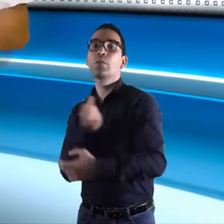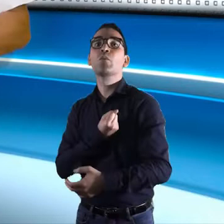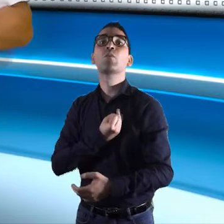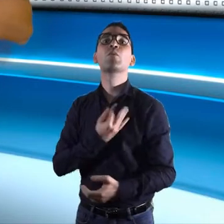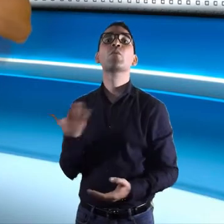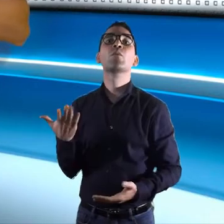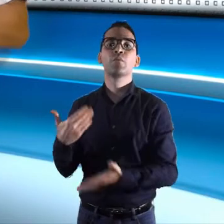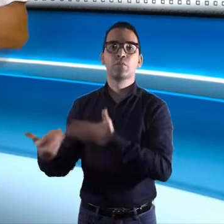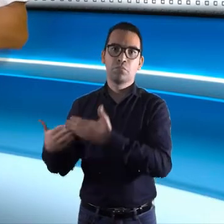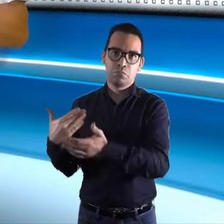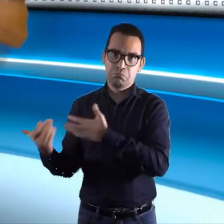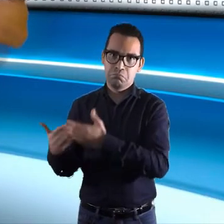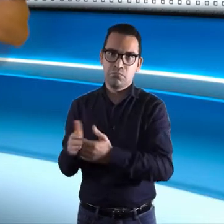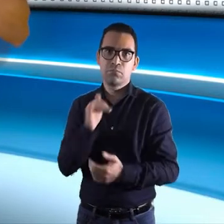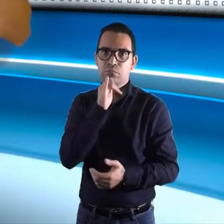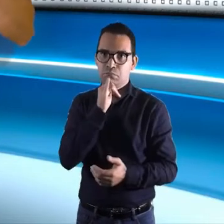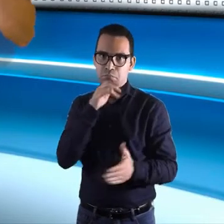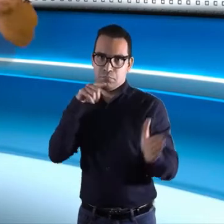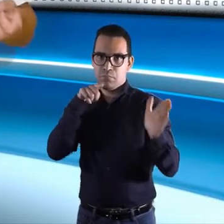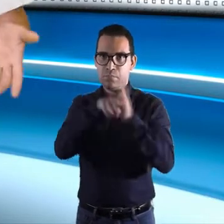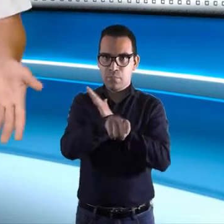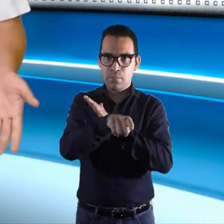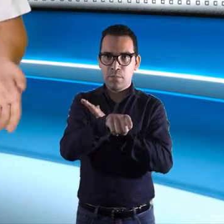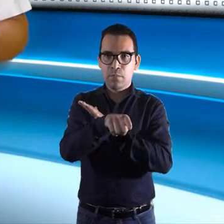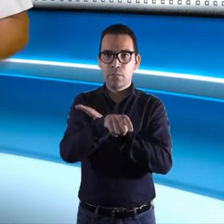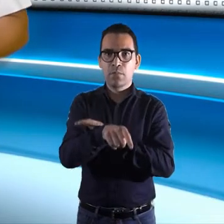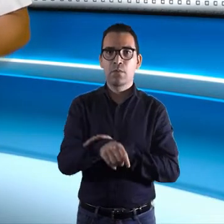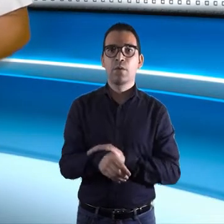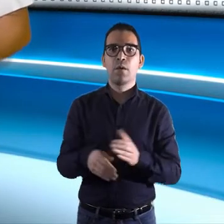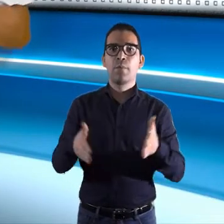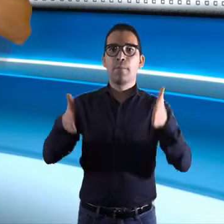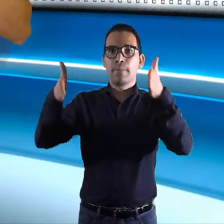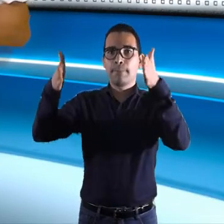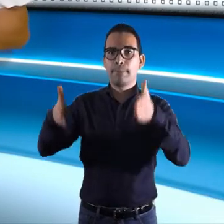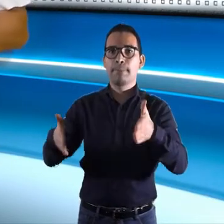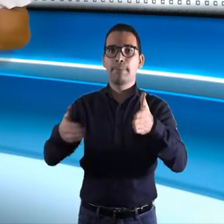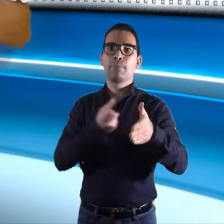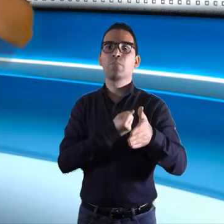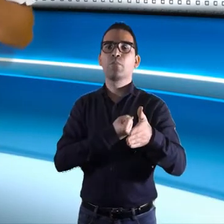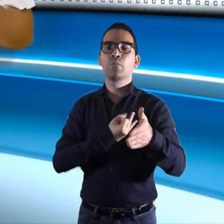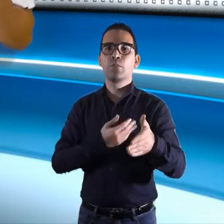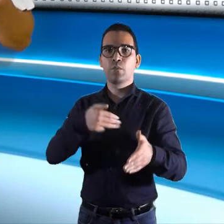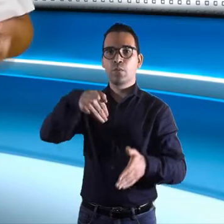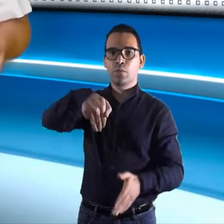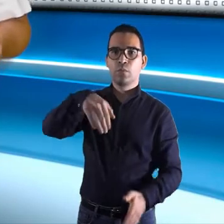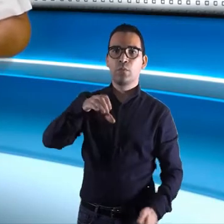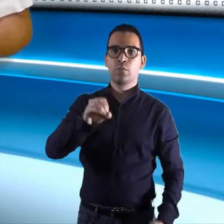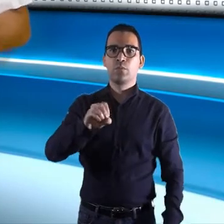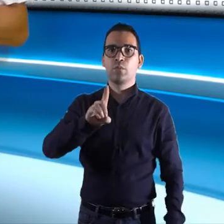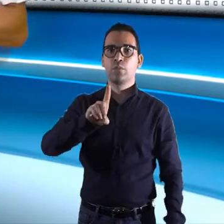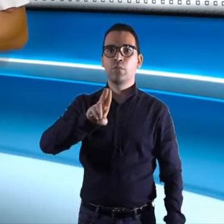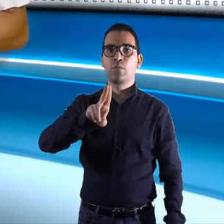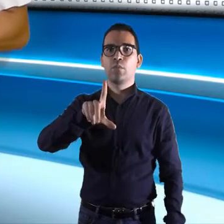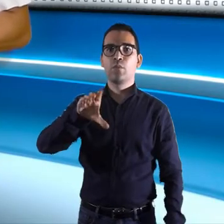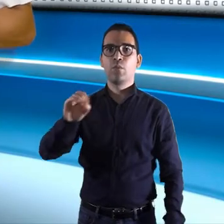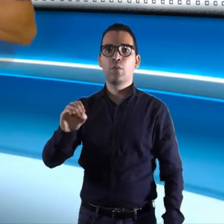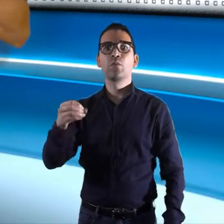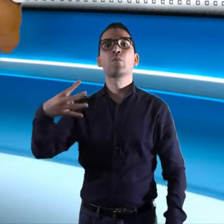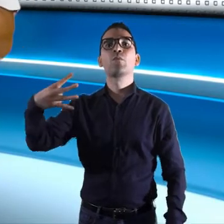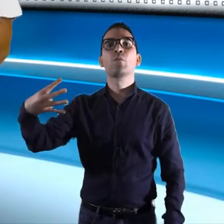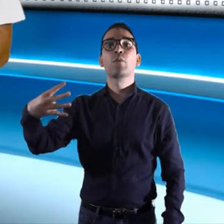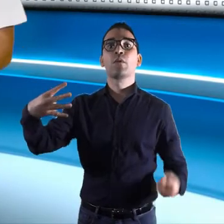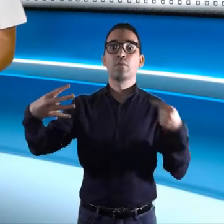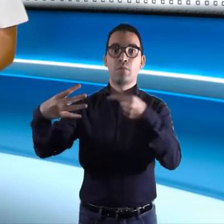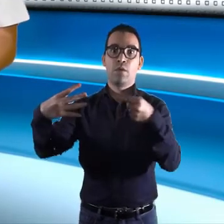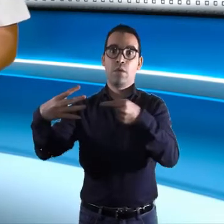Se eu perguntar módulo ou valor absoluto de 4 negativo, bem,